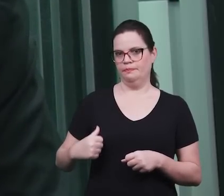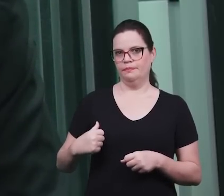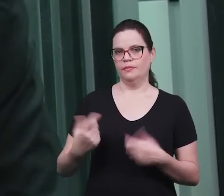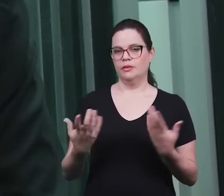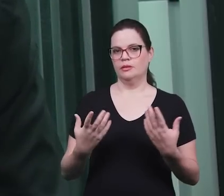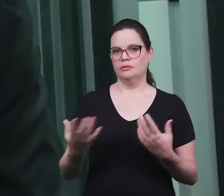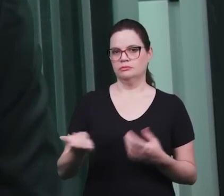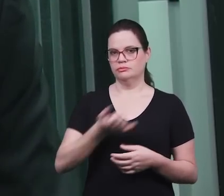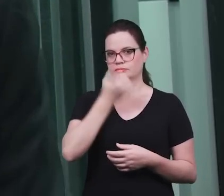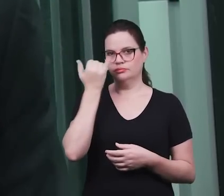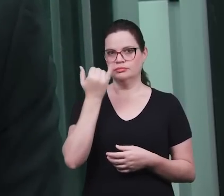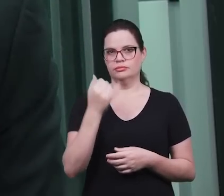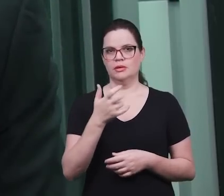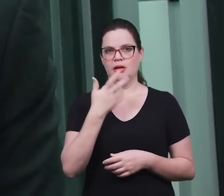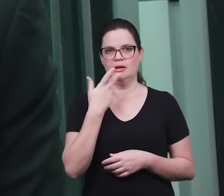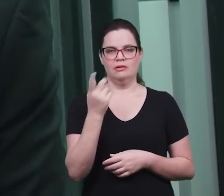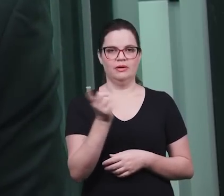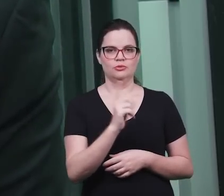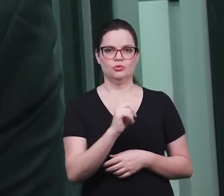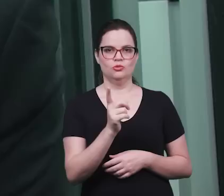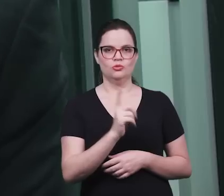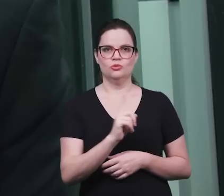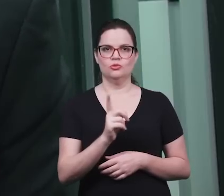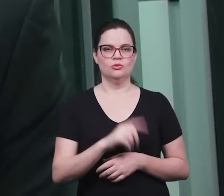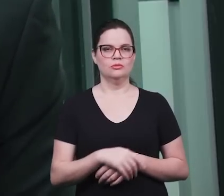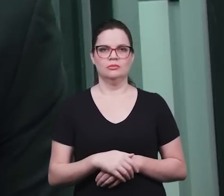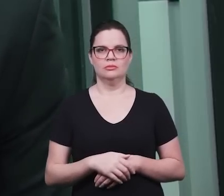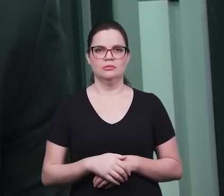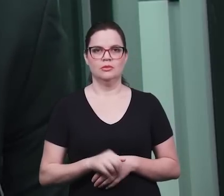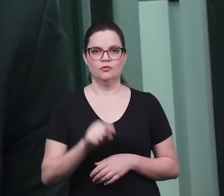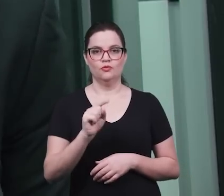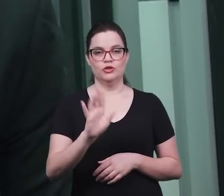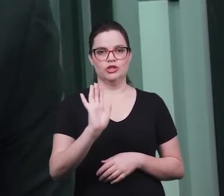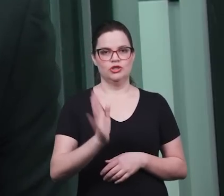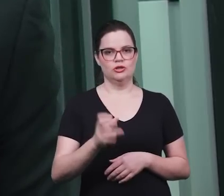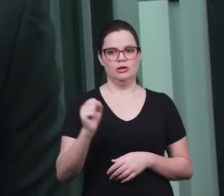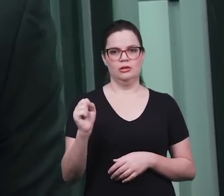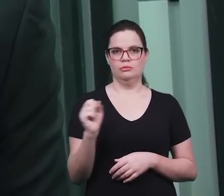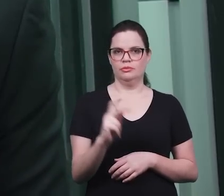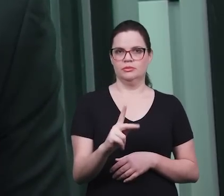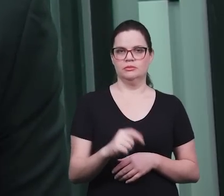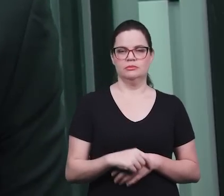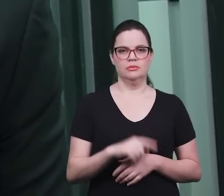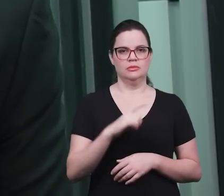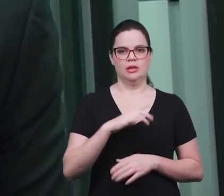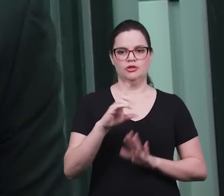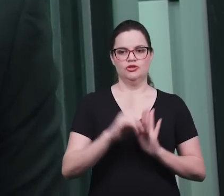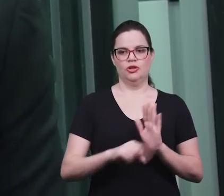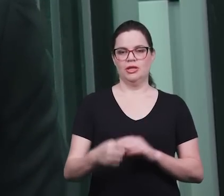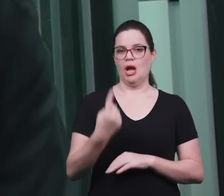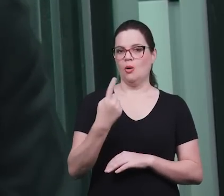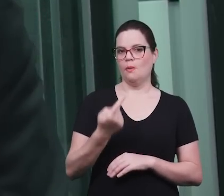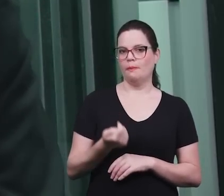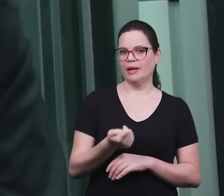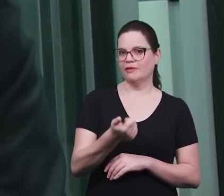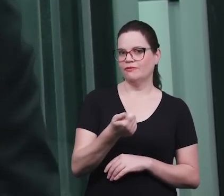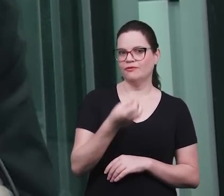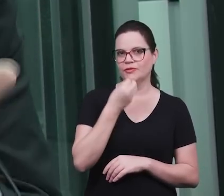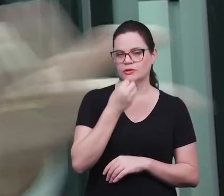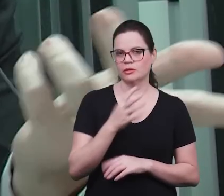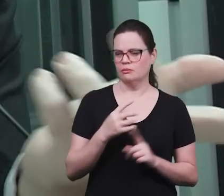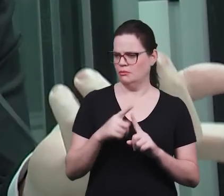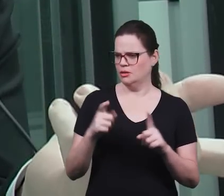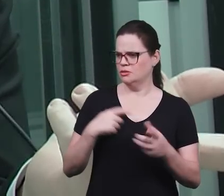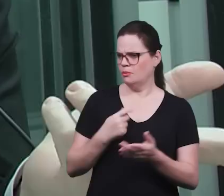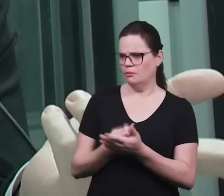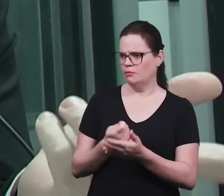incapacidade temporária. O INSS vai falar assim: não, você já está aposentada, você só tem direito a um benefício. Mas olha, INSS, eu tô te